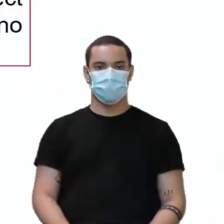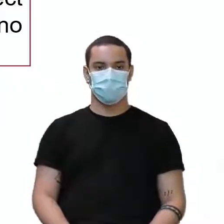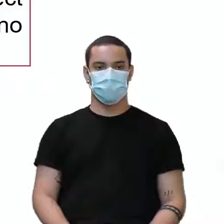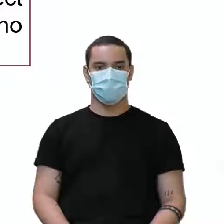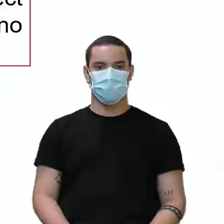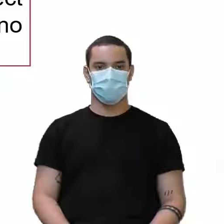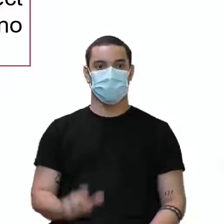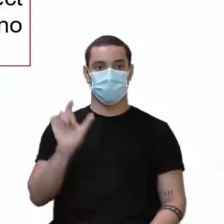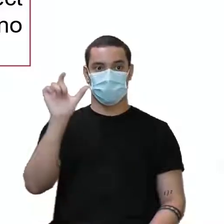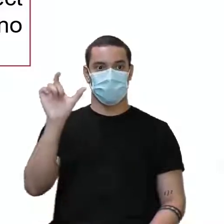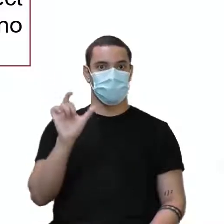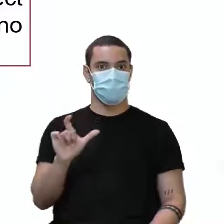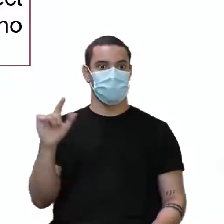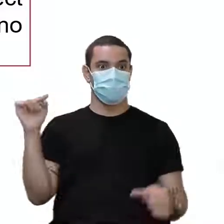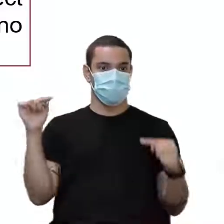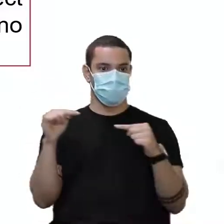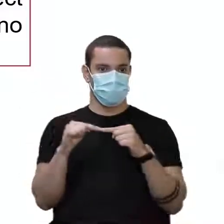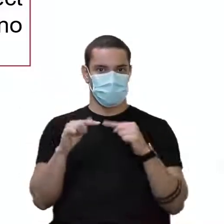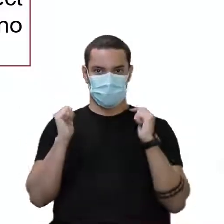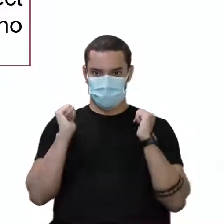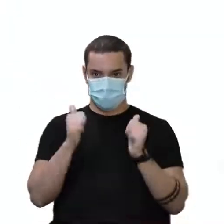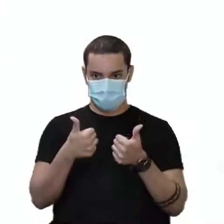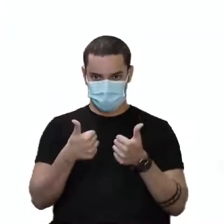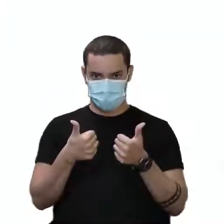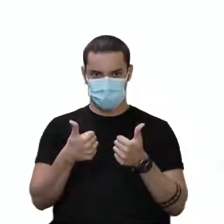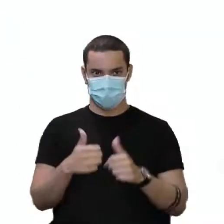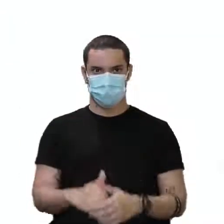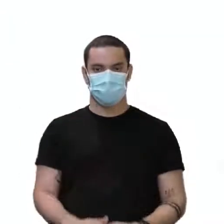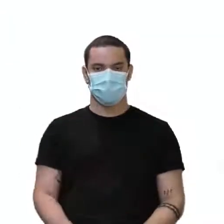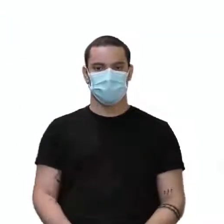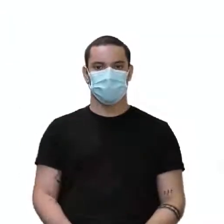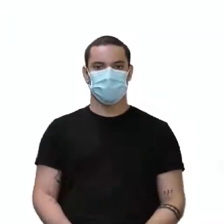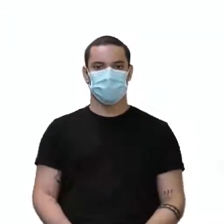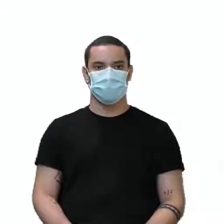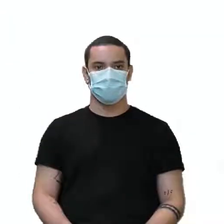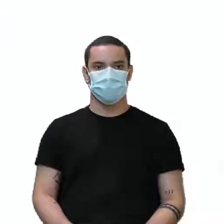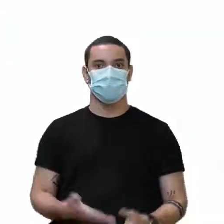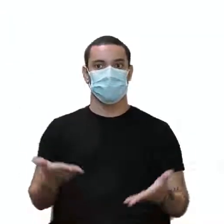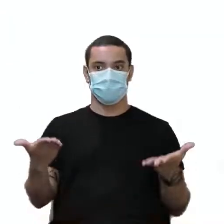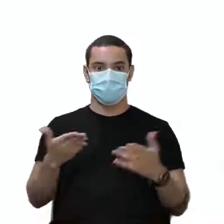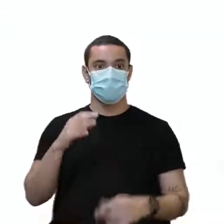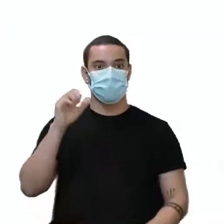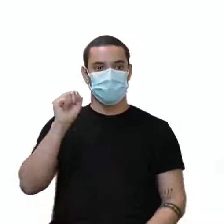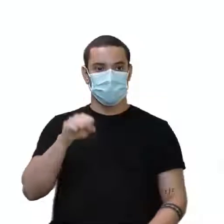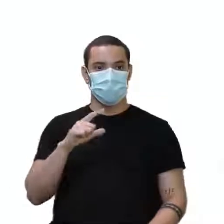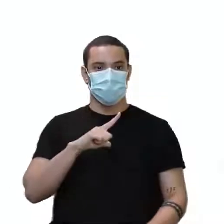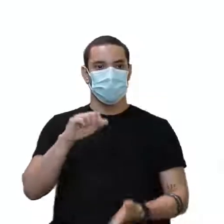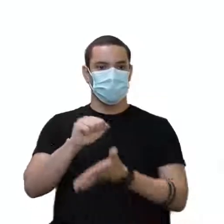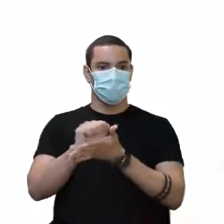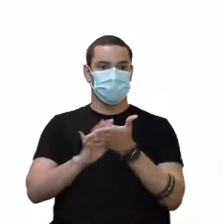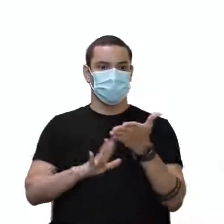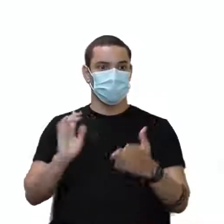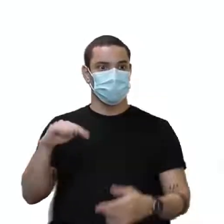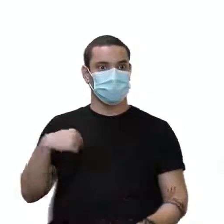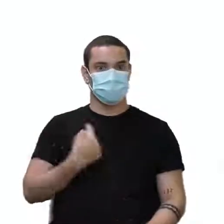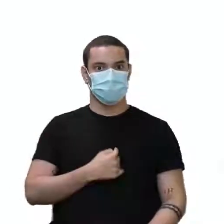dos dois, beleza? E agora sim, a gente vai ter essa atividade para a